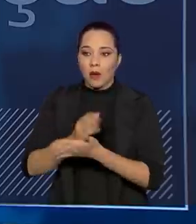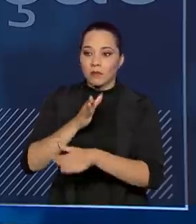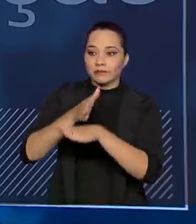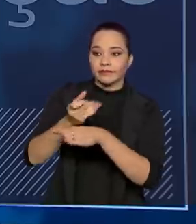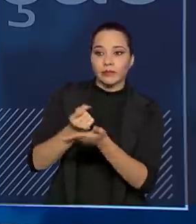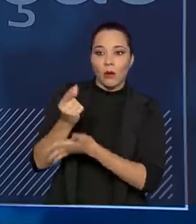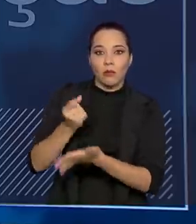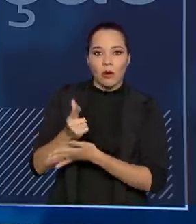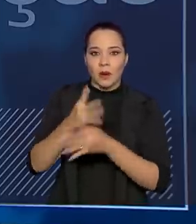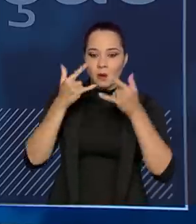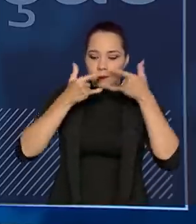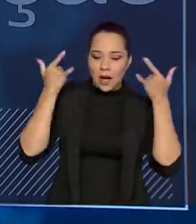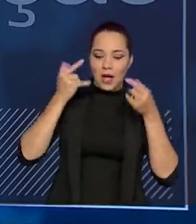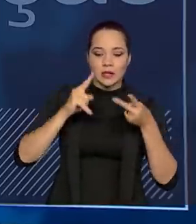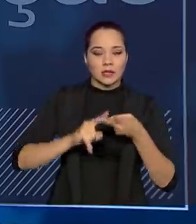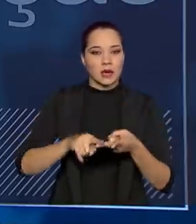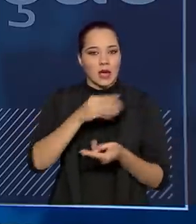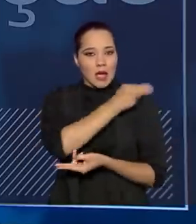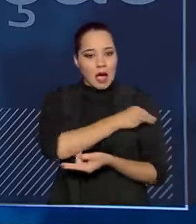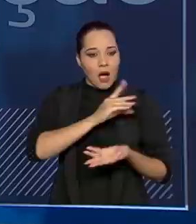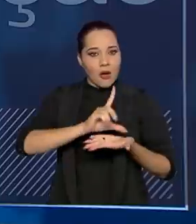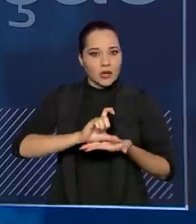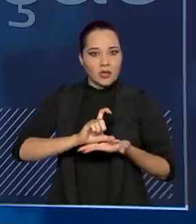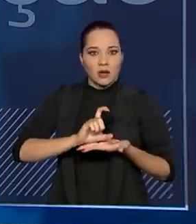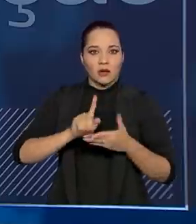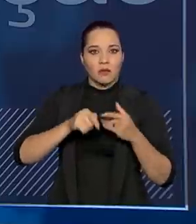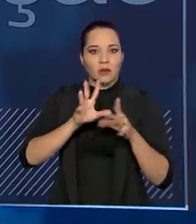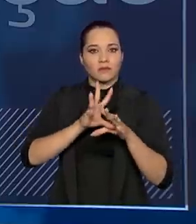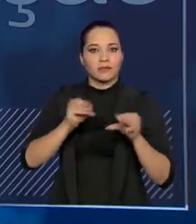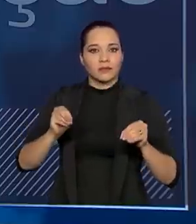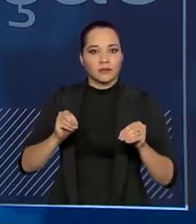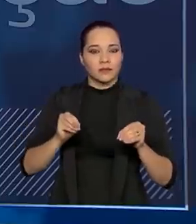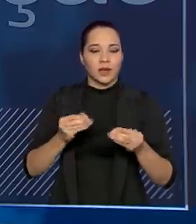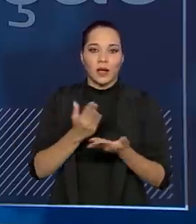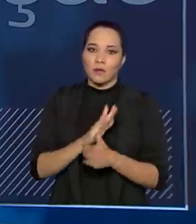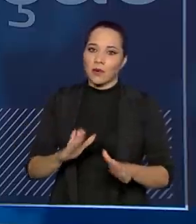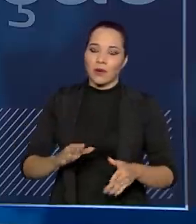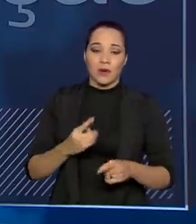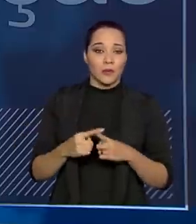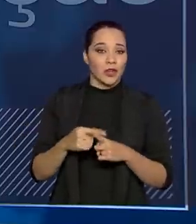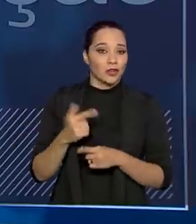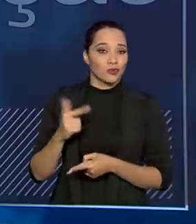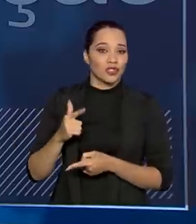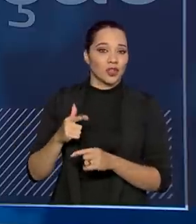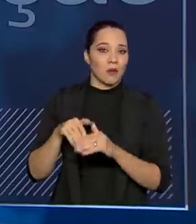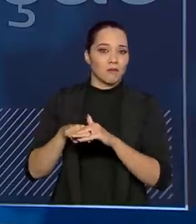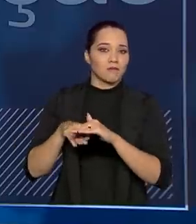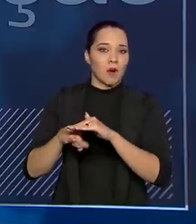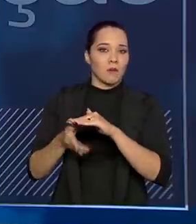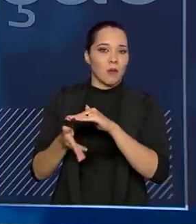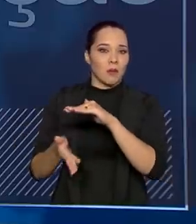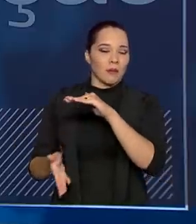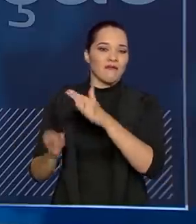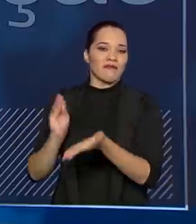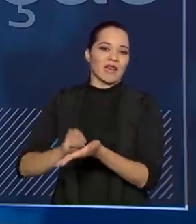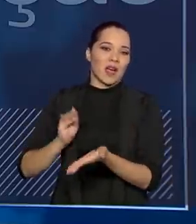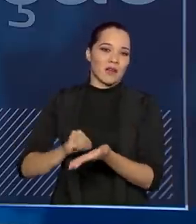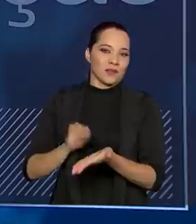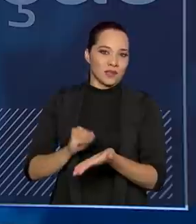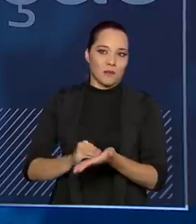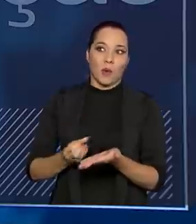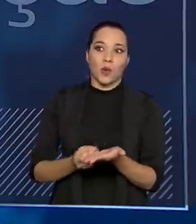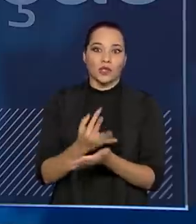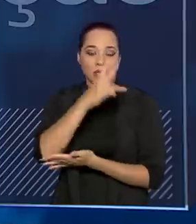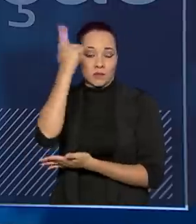comprar máscara, álcool em gel e aí acabou, né? Porque o mercado não estava totalmente abastecido para uma demanda